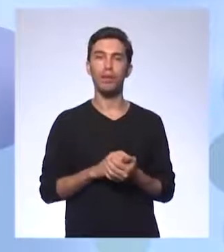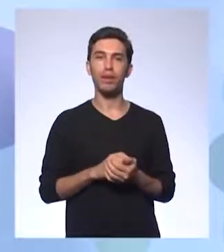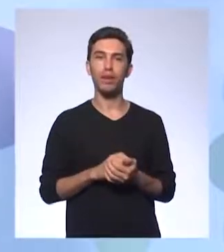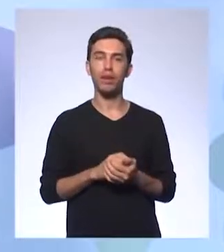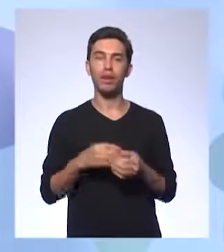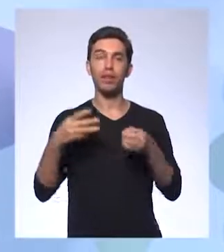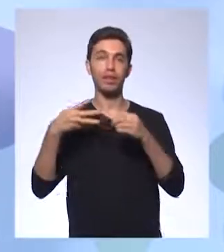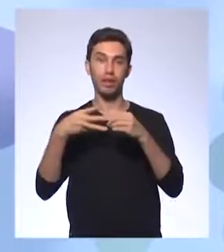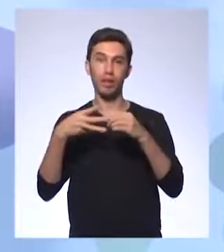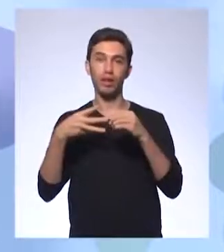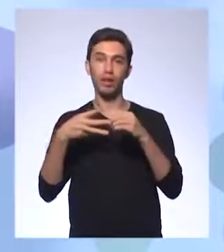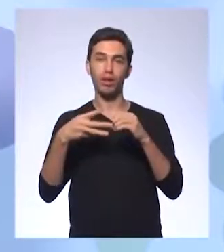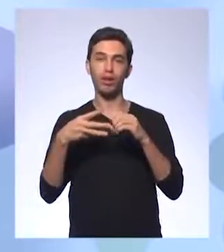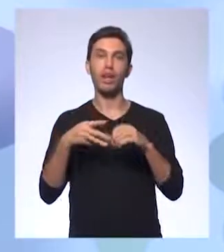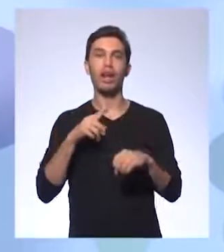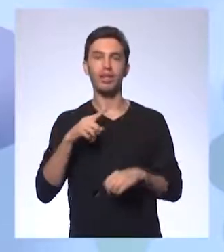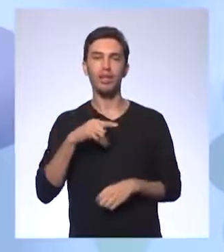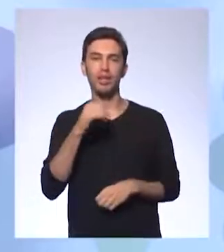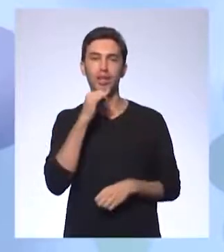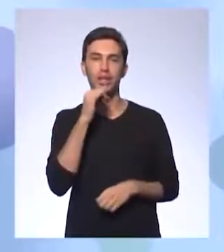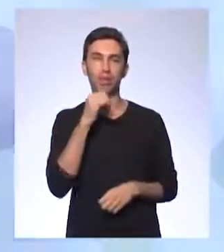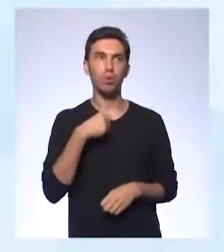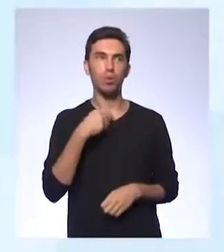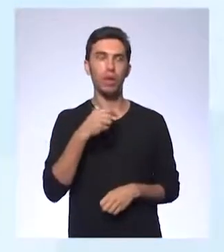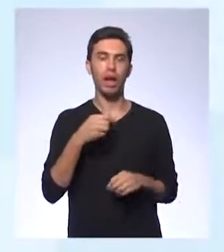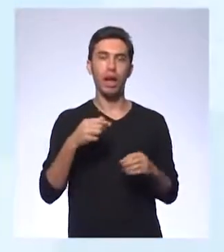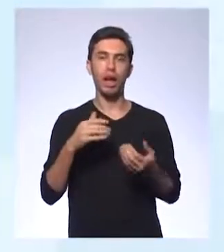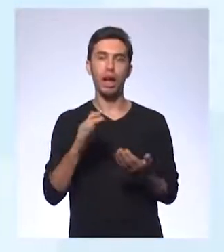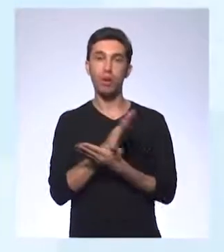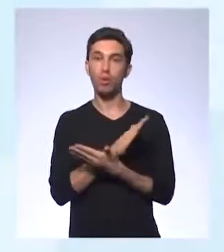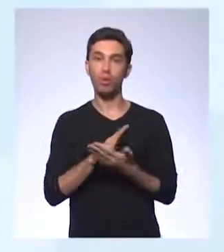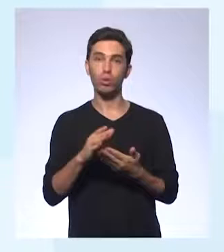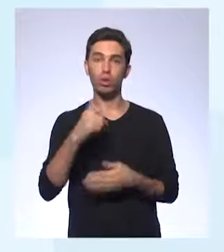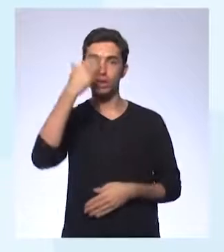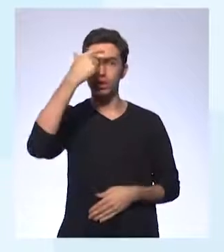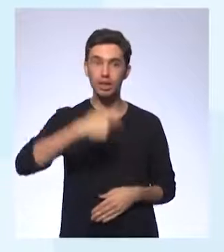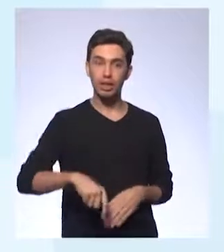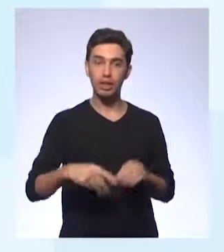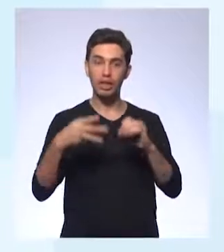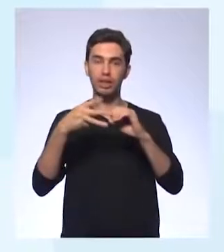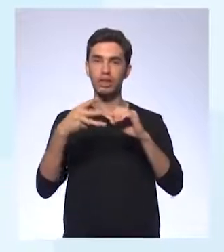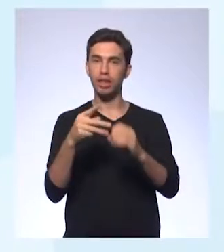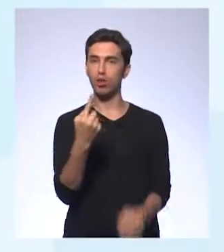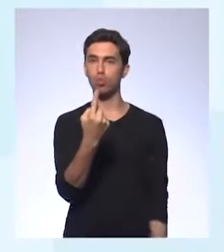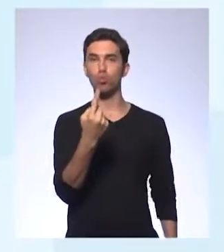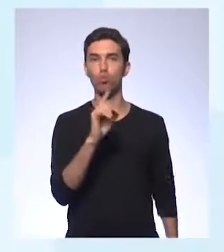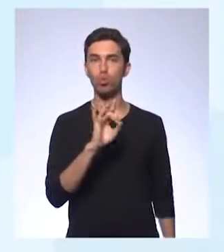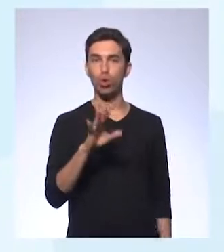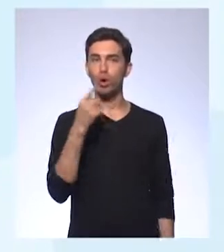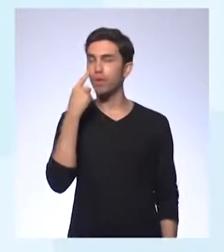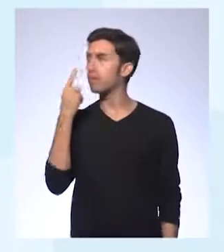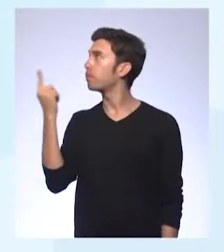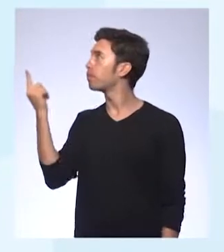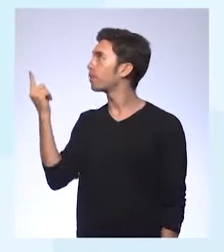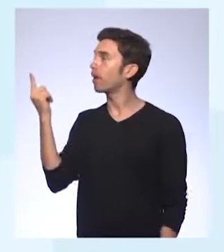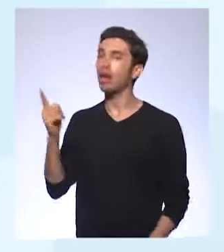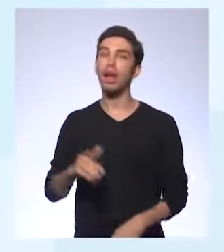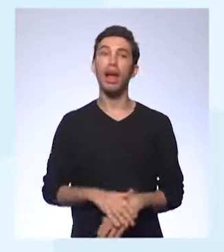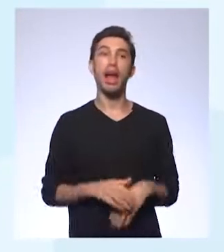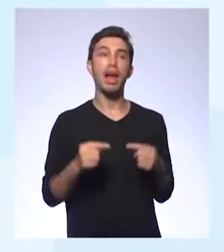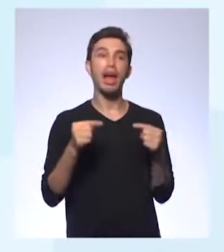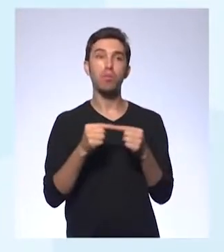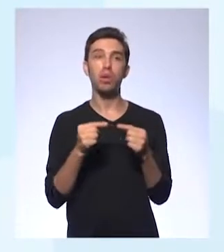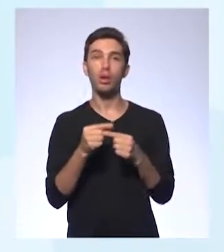falei que existia um ser unicelular, ó, eu tenho até aí uma imagenzinha de um protozoário, que já é conhecido nosso. Esse cara aí, ele é uma